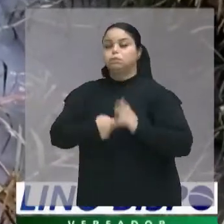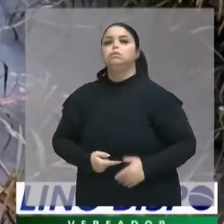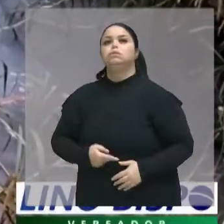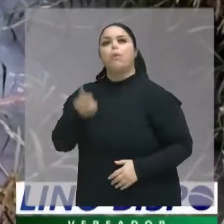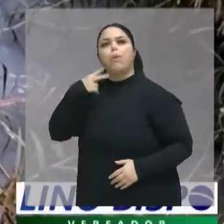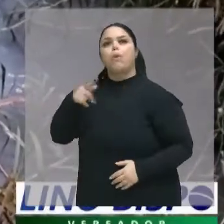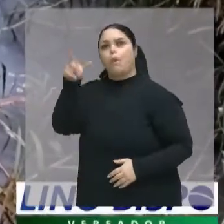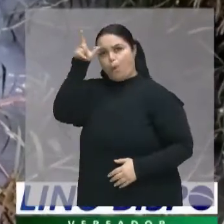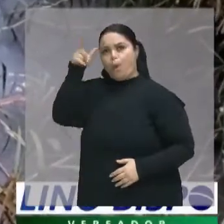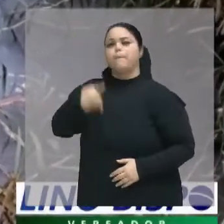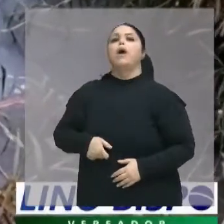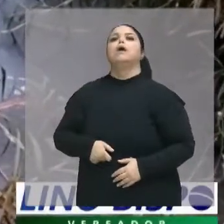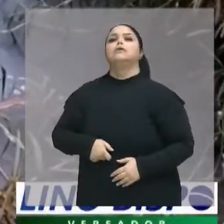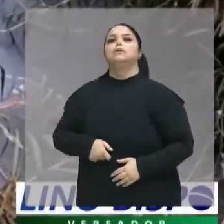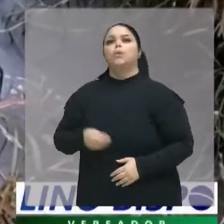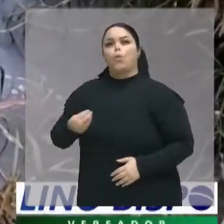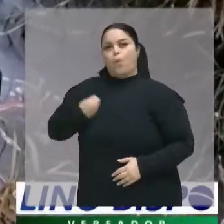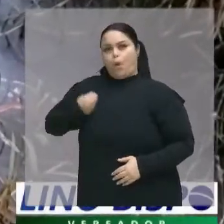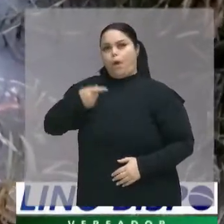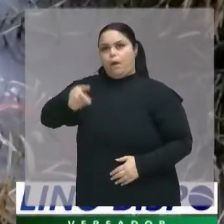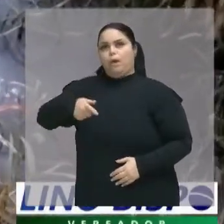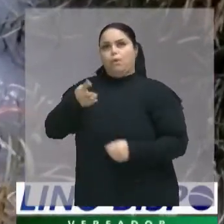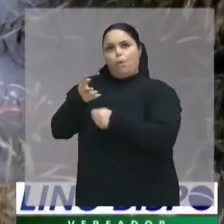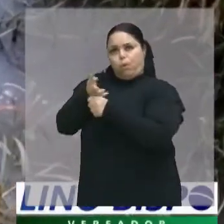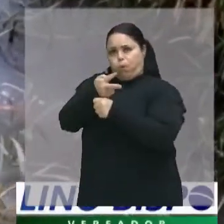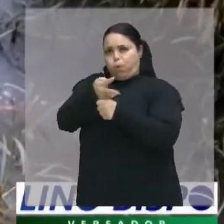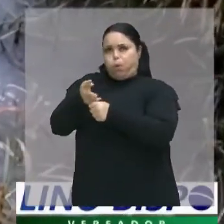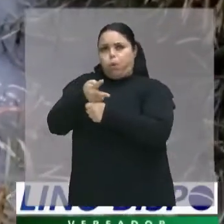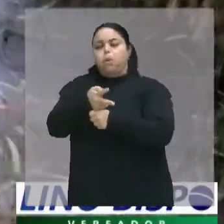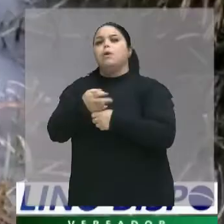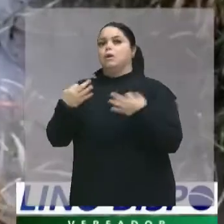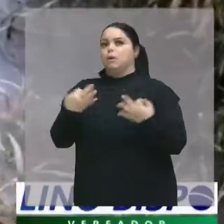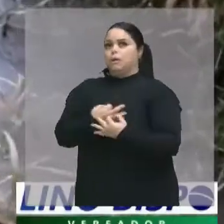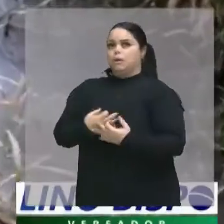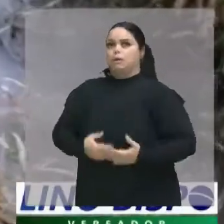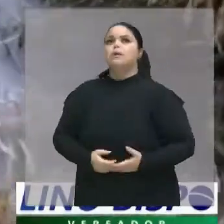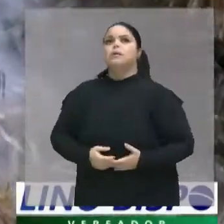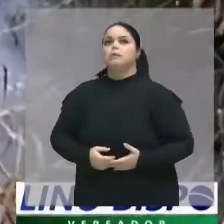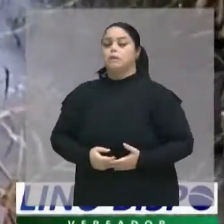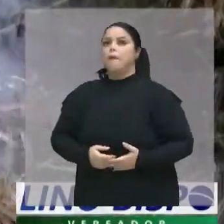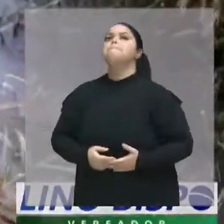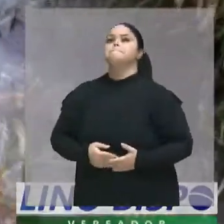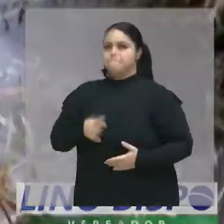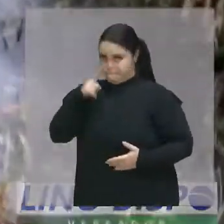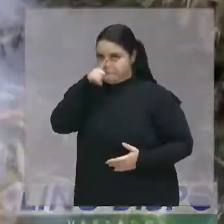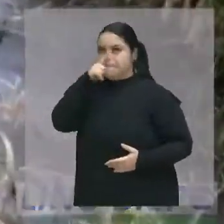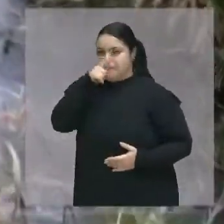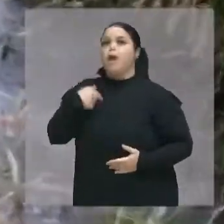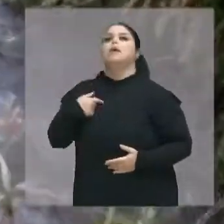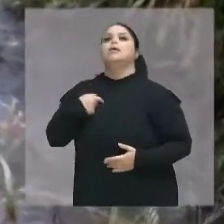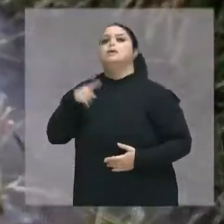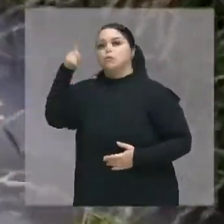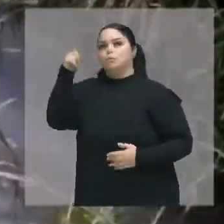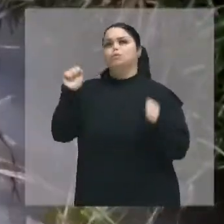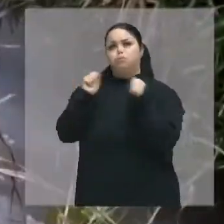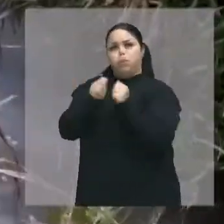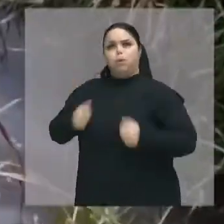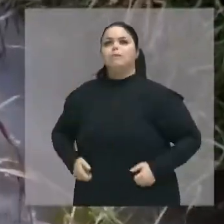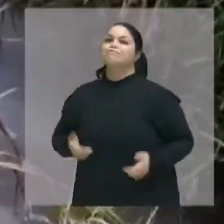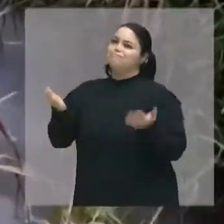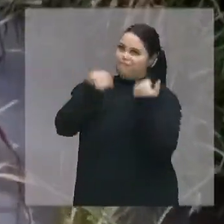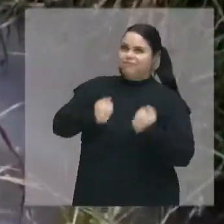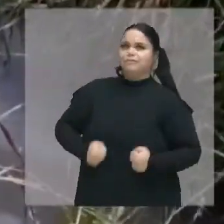Lino Bispo está aqui, com a presença do Gesiel, nosso cinegrafista, tá certo? É risco, é perigoso, mas Deus está conosco. Vamos